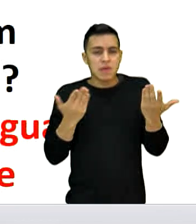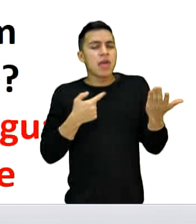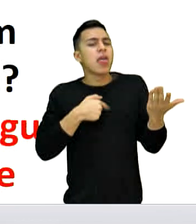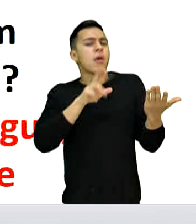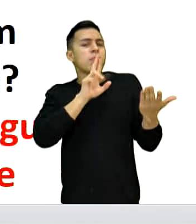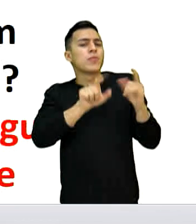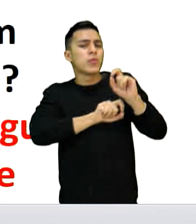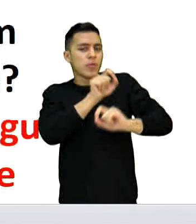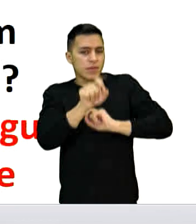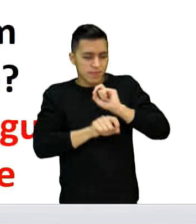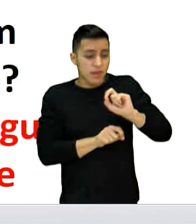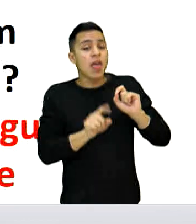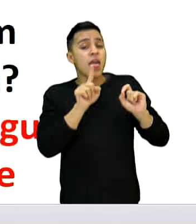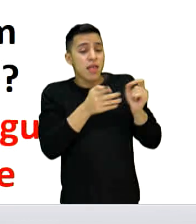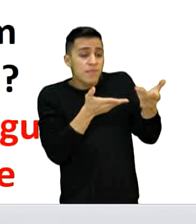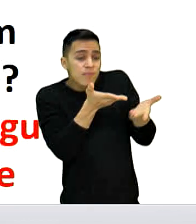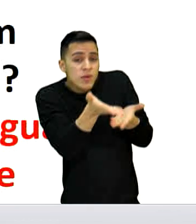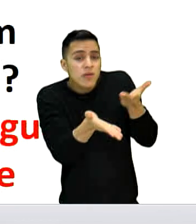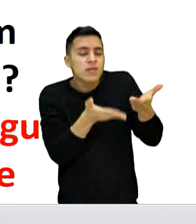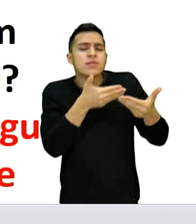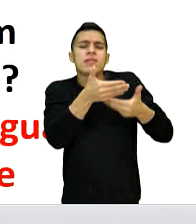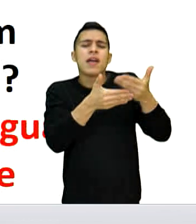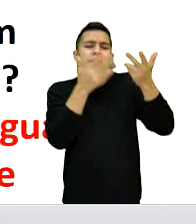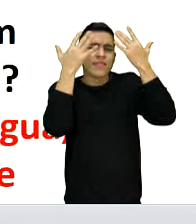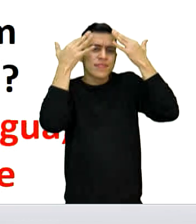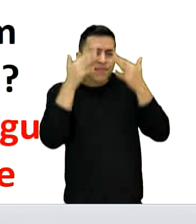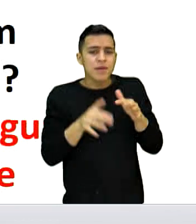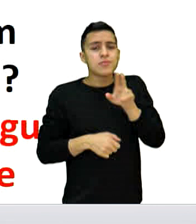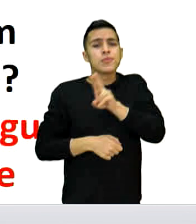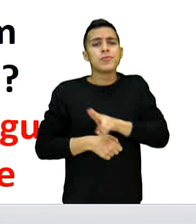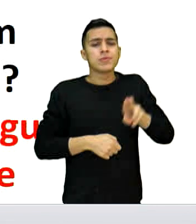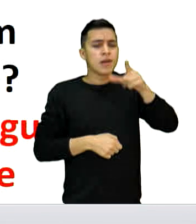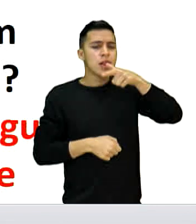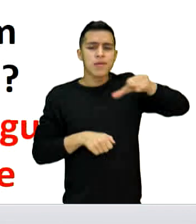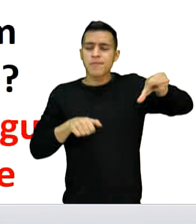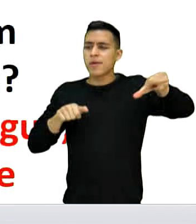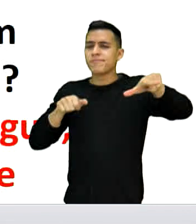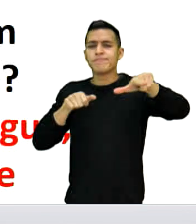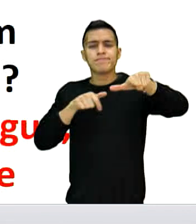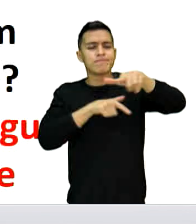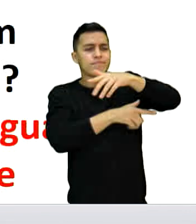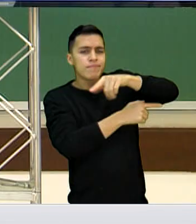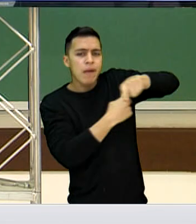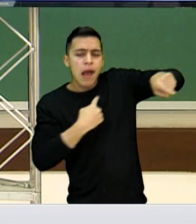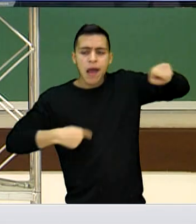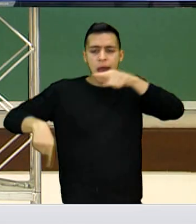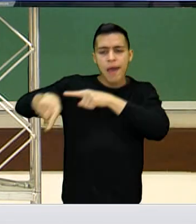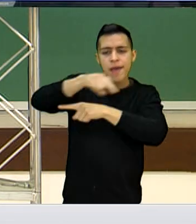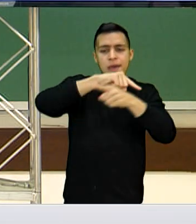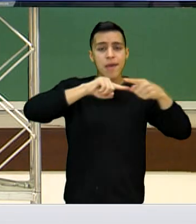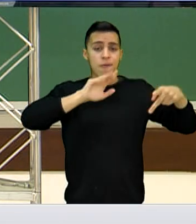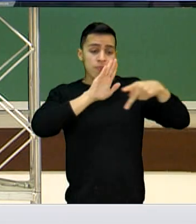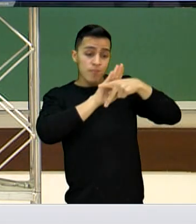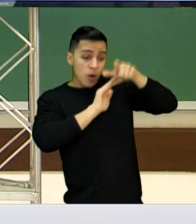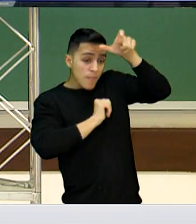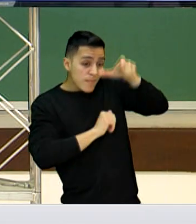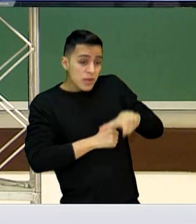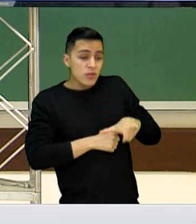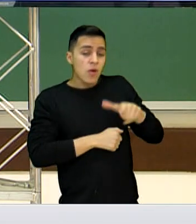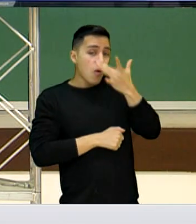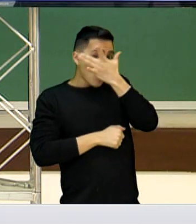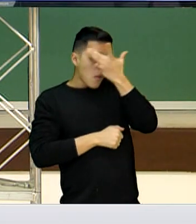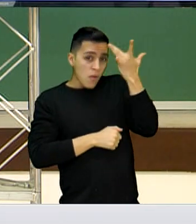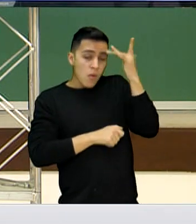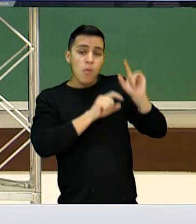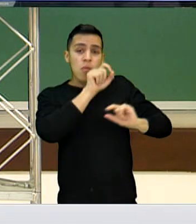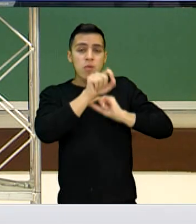aqui. Trata-se de um processo natural do uso da língua, entendendo-se que o próprio falante é